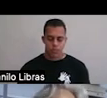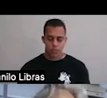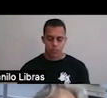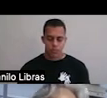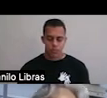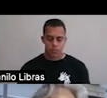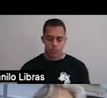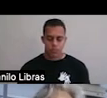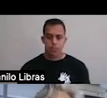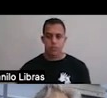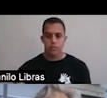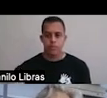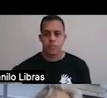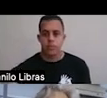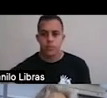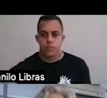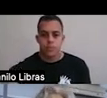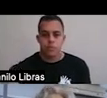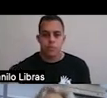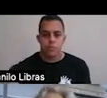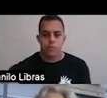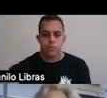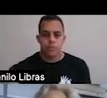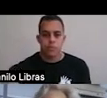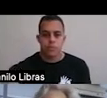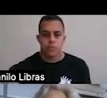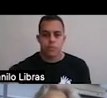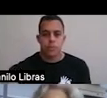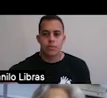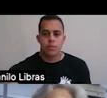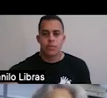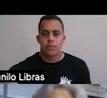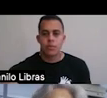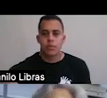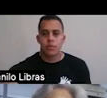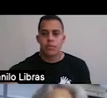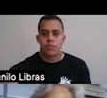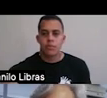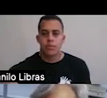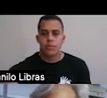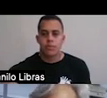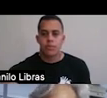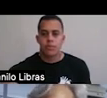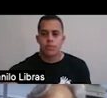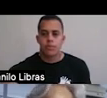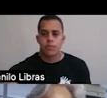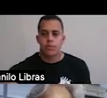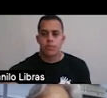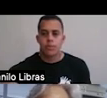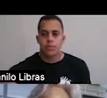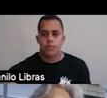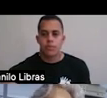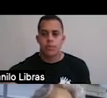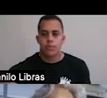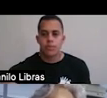chamar esses alunos? Então, a gente tem que criar, vou ter aqui um círculo, né? Algo que estimule os jovens a entrar na